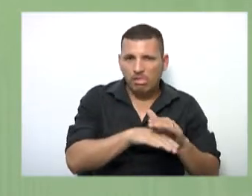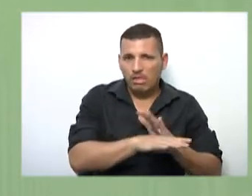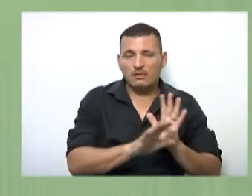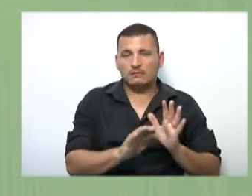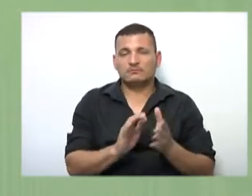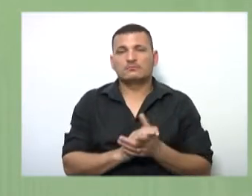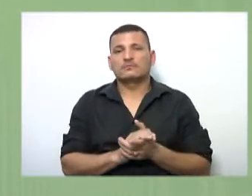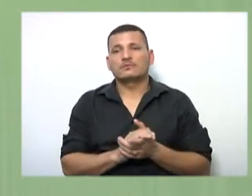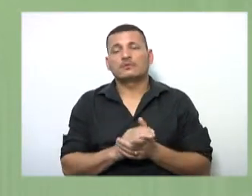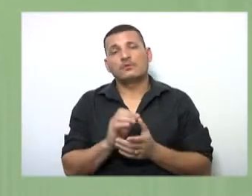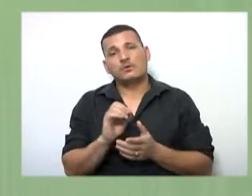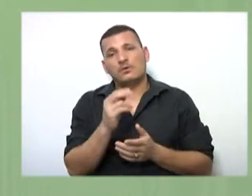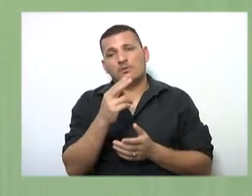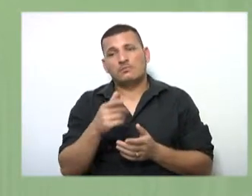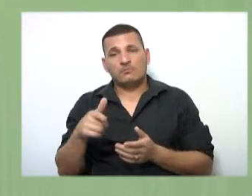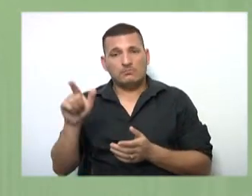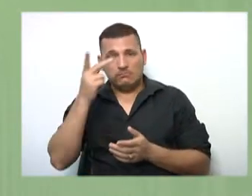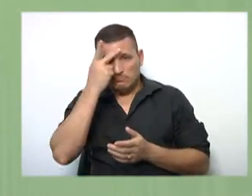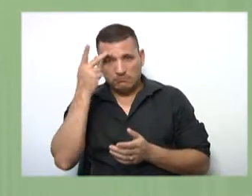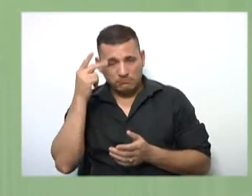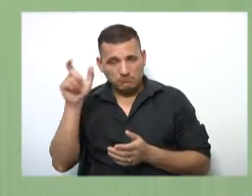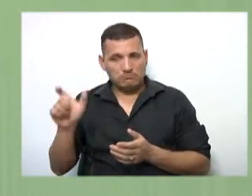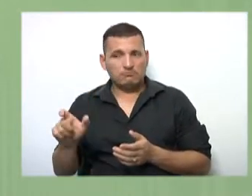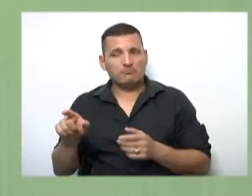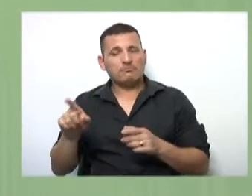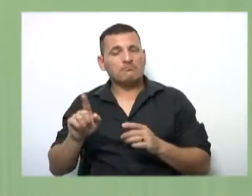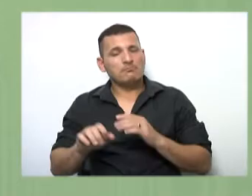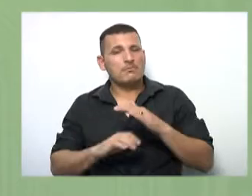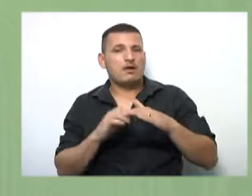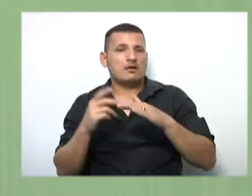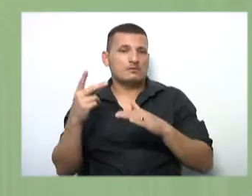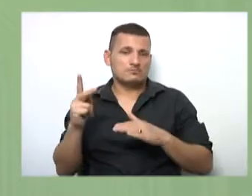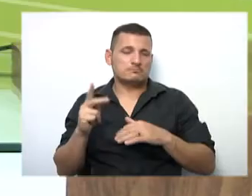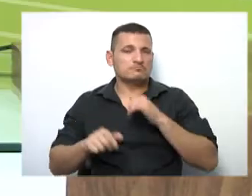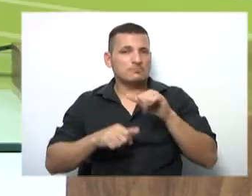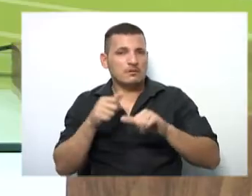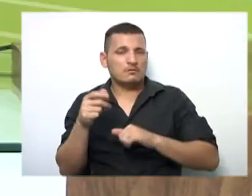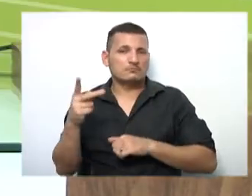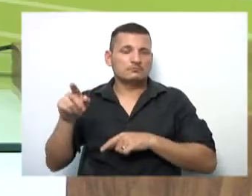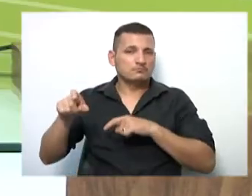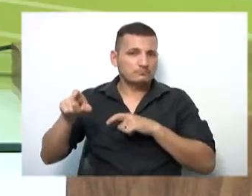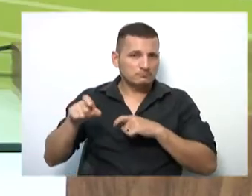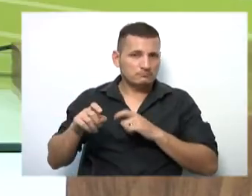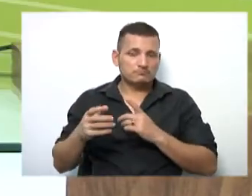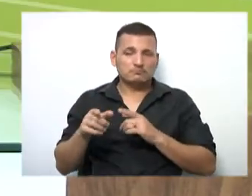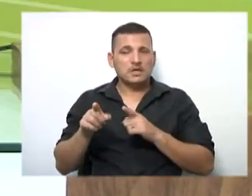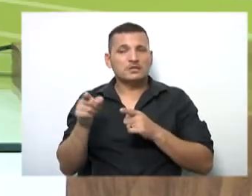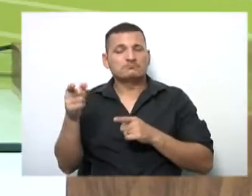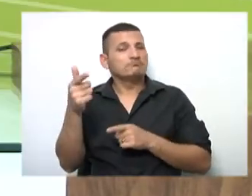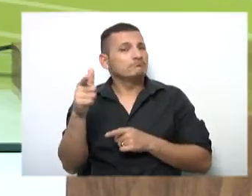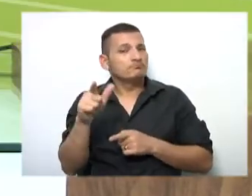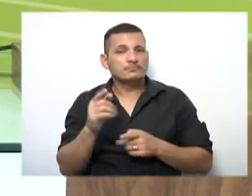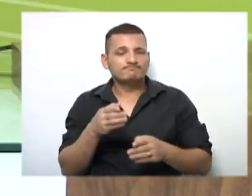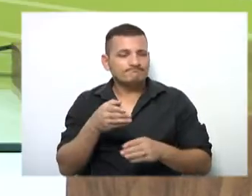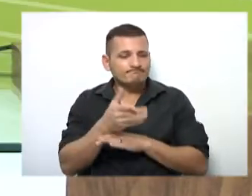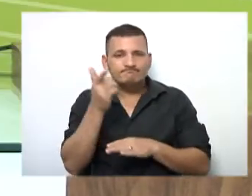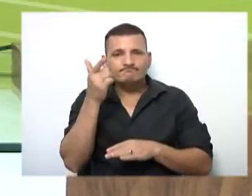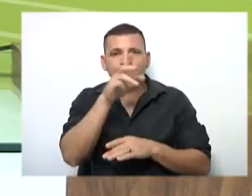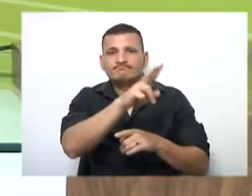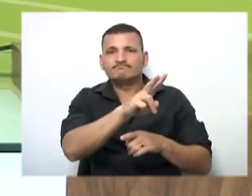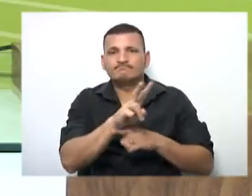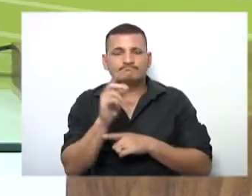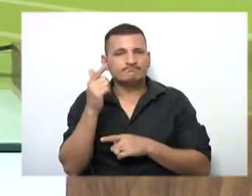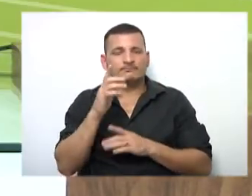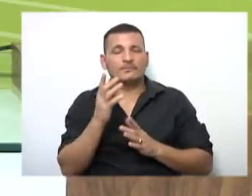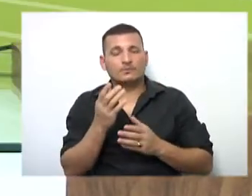investidor que vai fazer uma nova mudança na sua loja, na sua agricultura, vai fazer isso sem acesso ao crédito. Como é difícil a gente ter que fazer